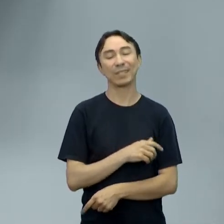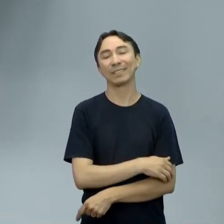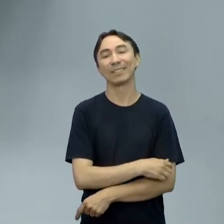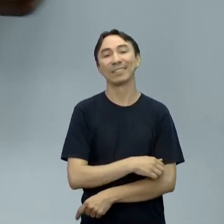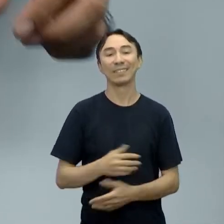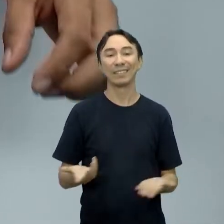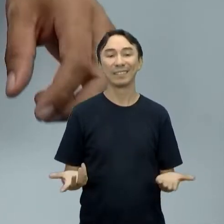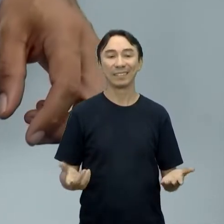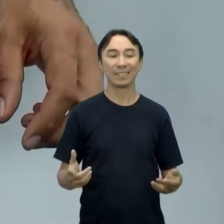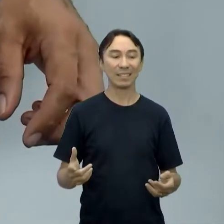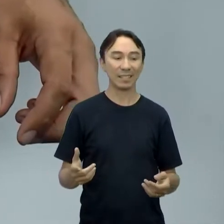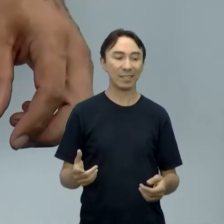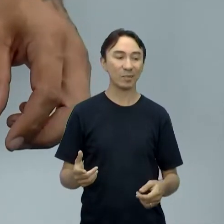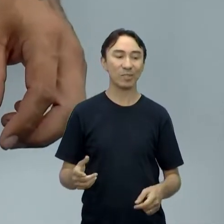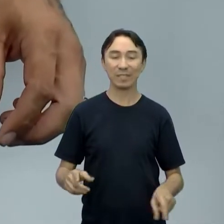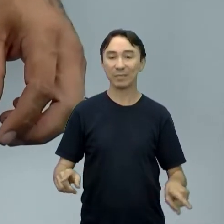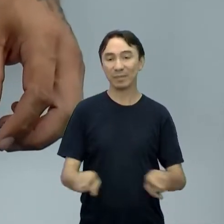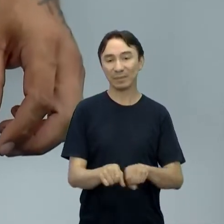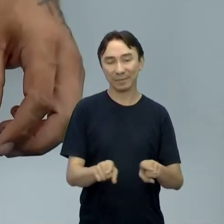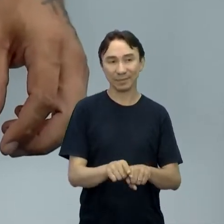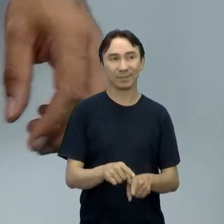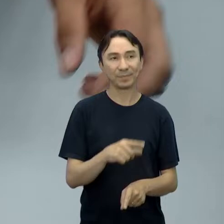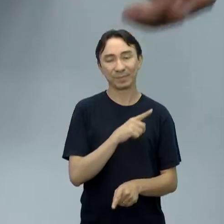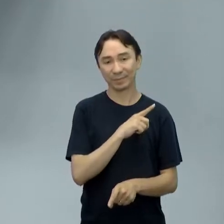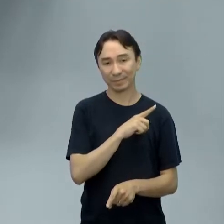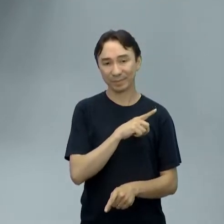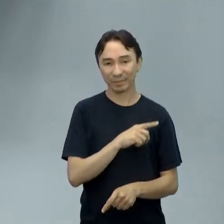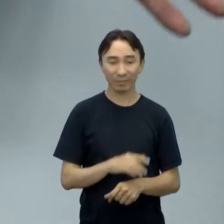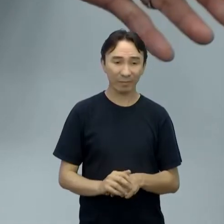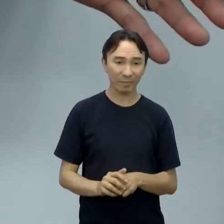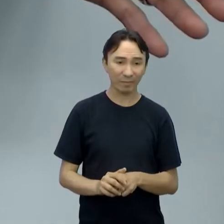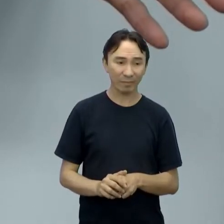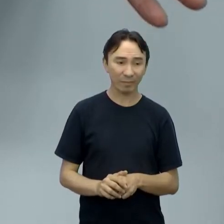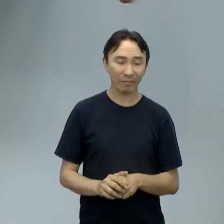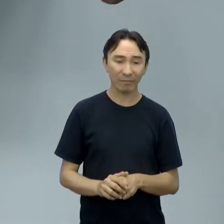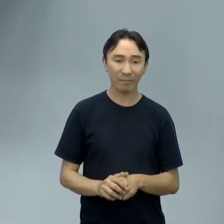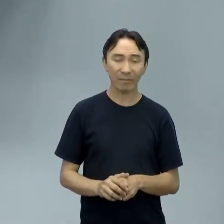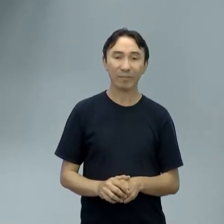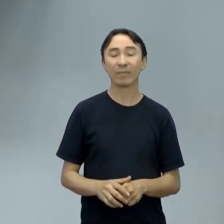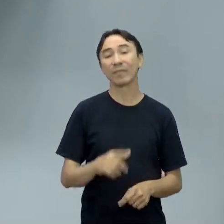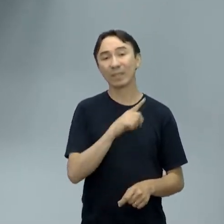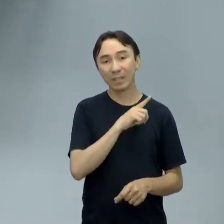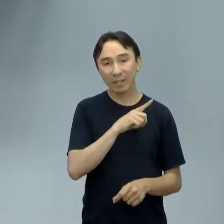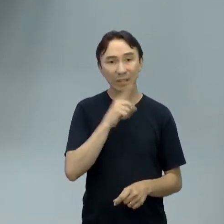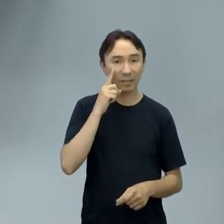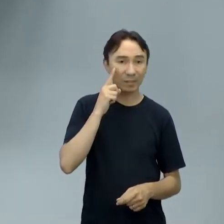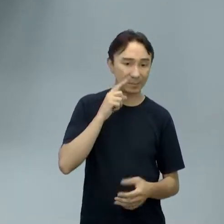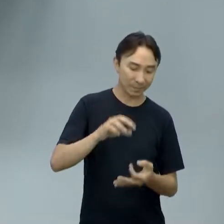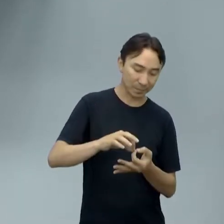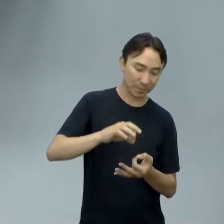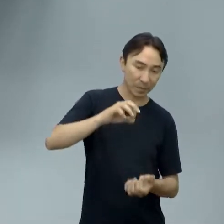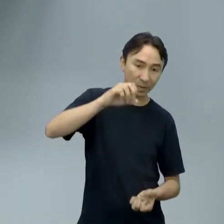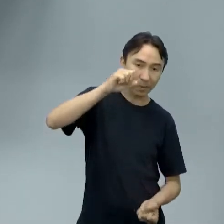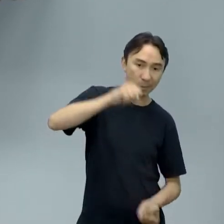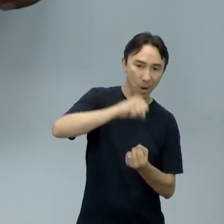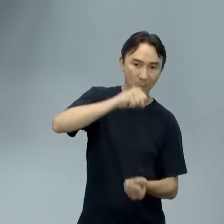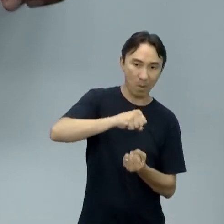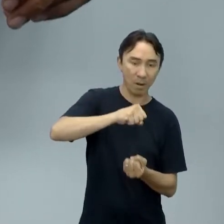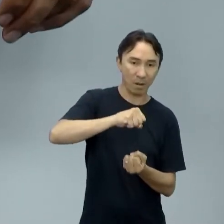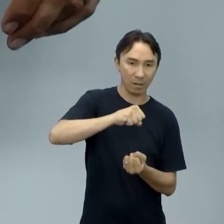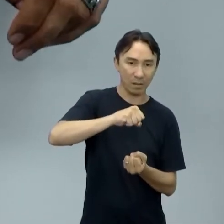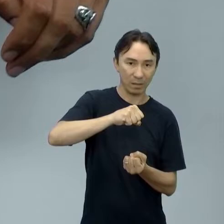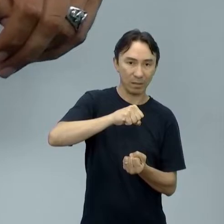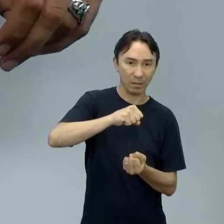eu tirar ele, olha lá, ó, a molinha volta para o seu comprimento inicial, que está aqui mais ou menos a quase zero ali. Vamos dizer que aqui está